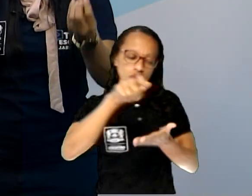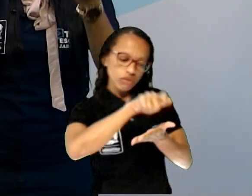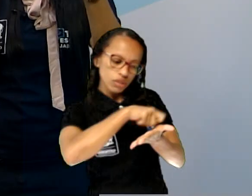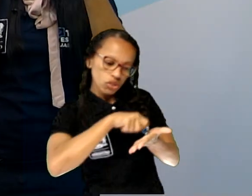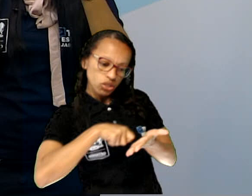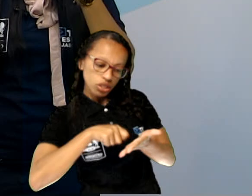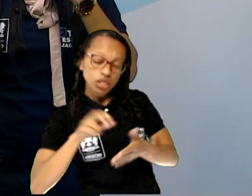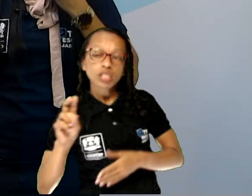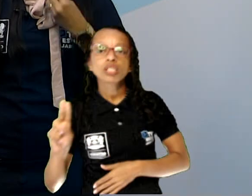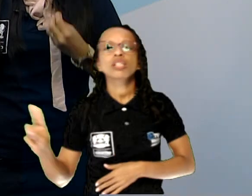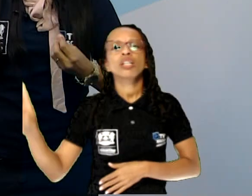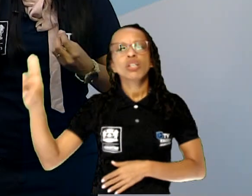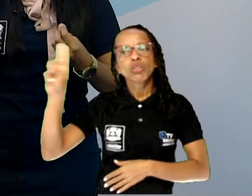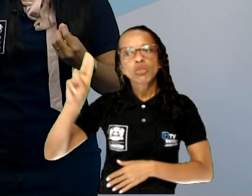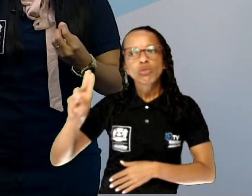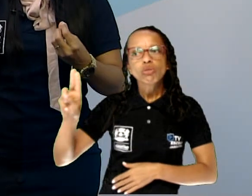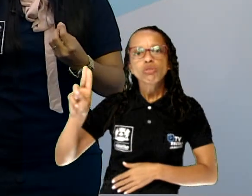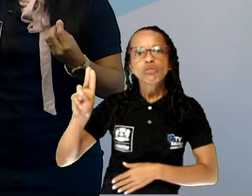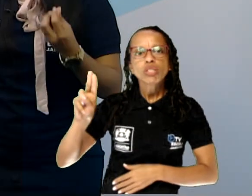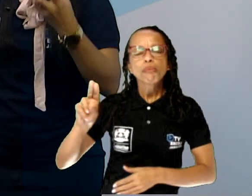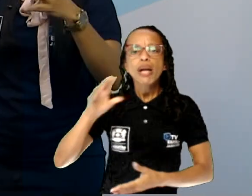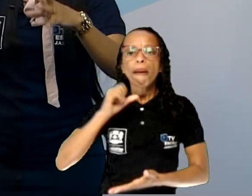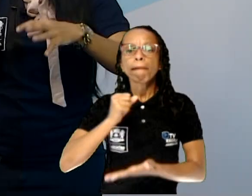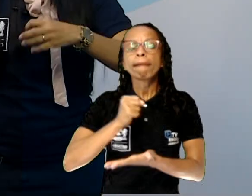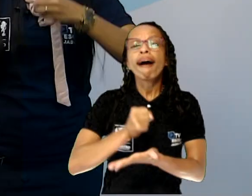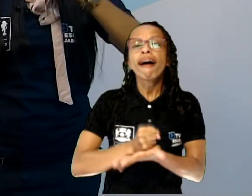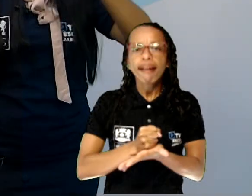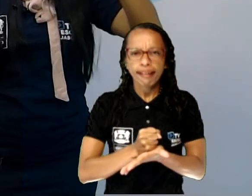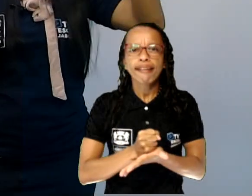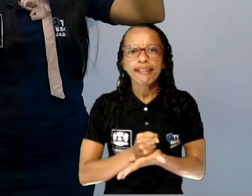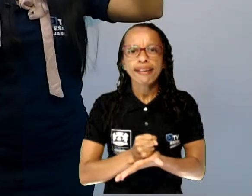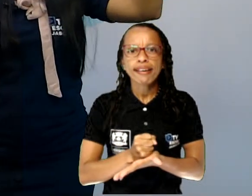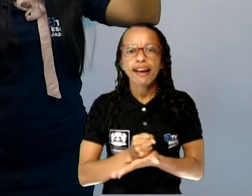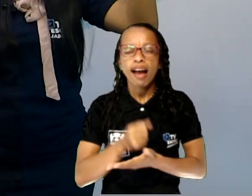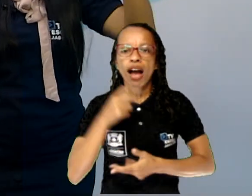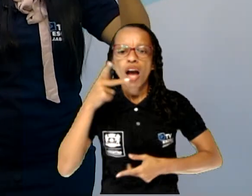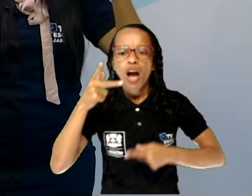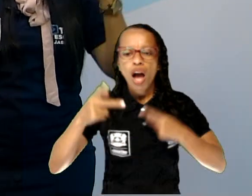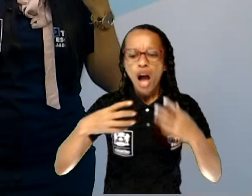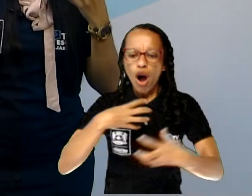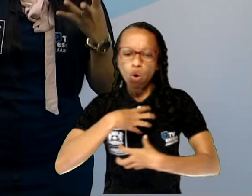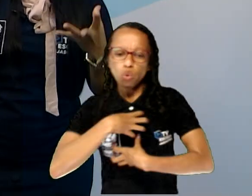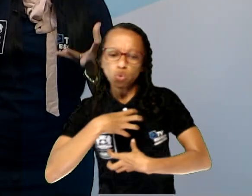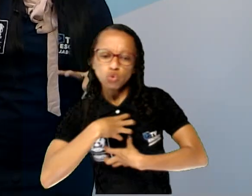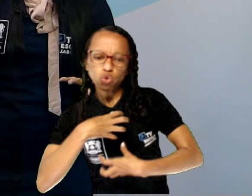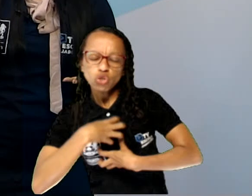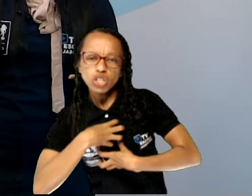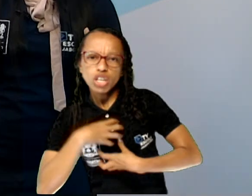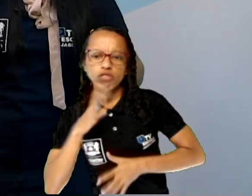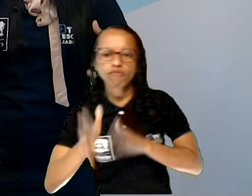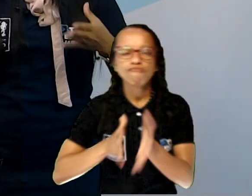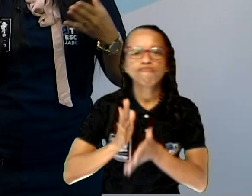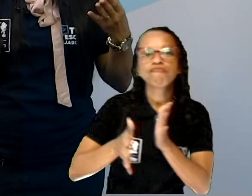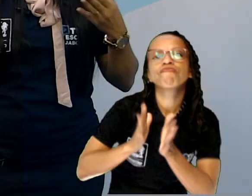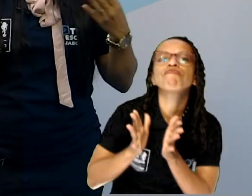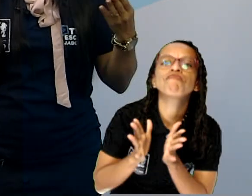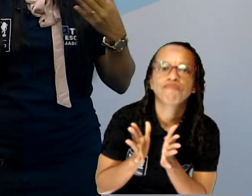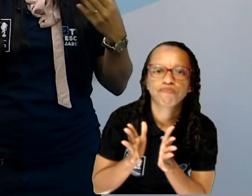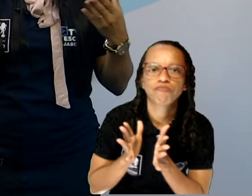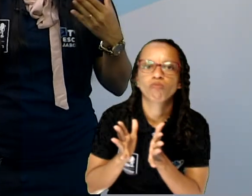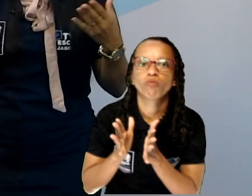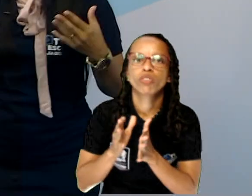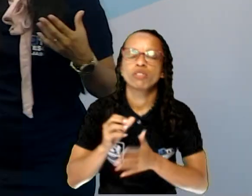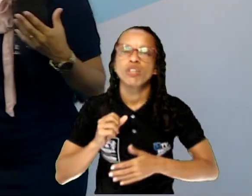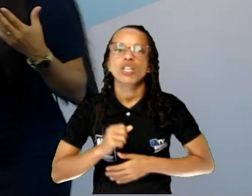isso, para dar aquela marcação na fala. Se o som vai ser mais aberto, mais fechado, mais nasalizado, se tem uma